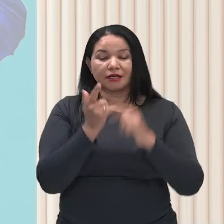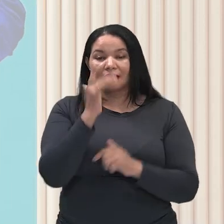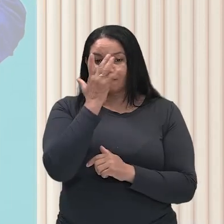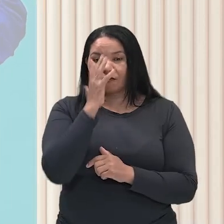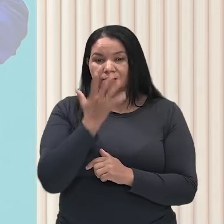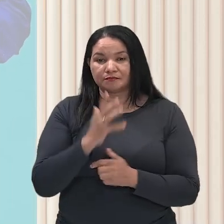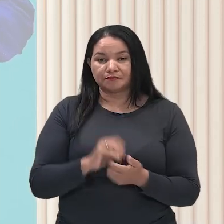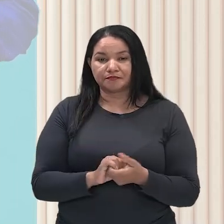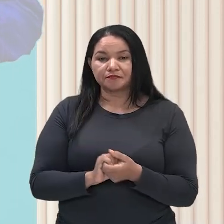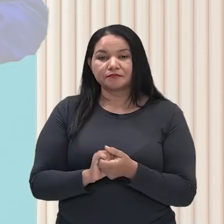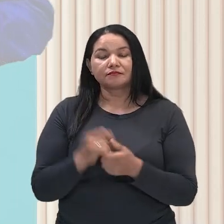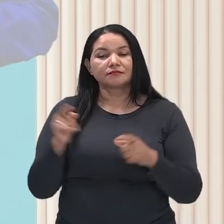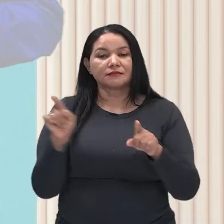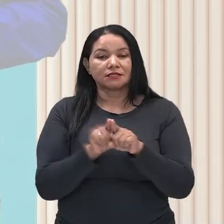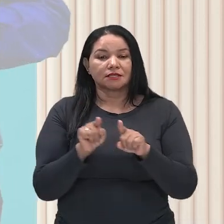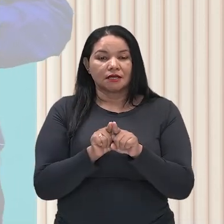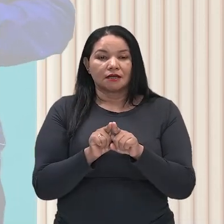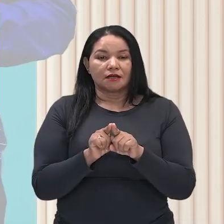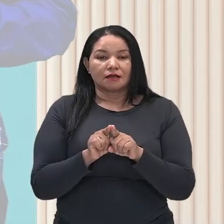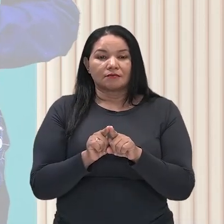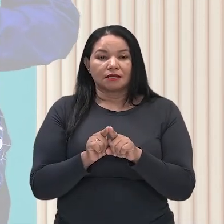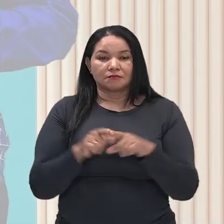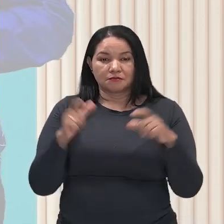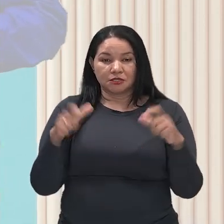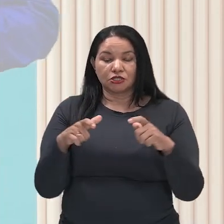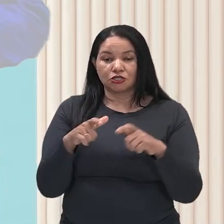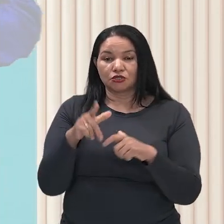celebrações brasileiras. O Carnaval é